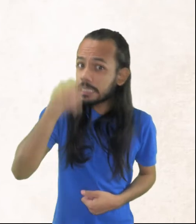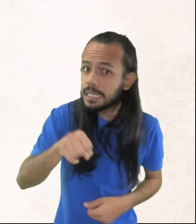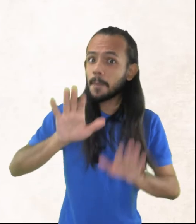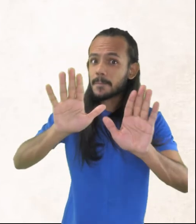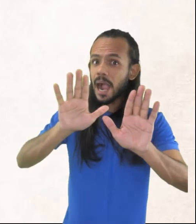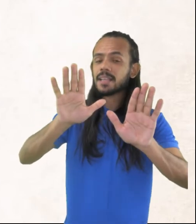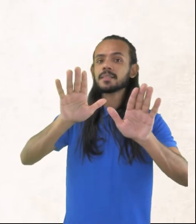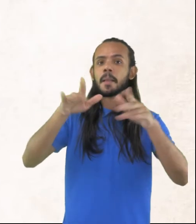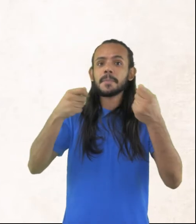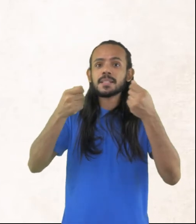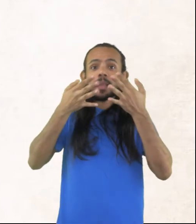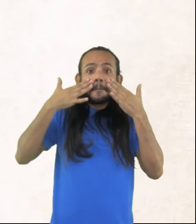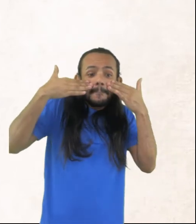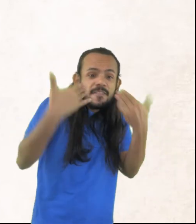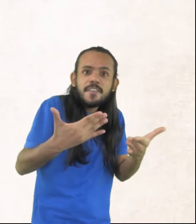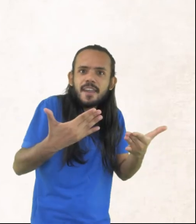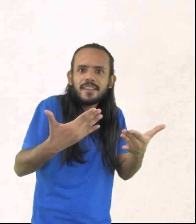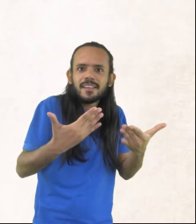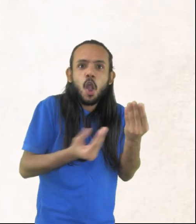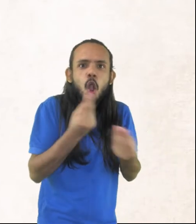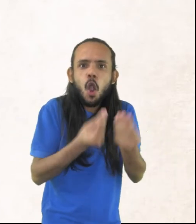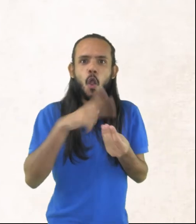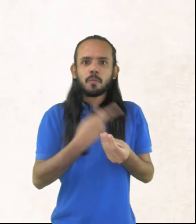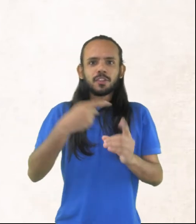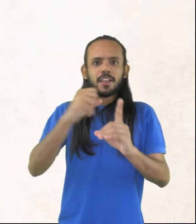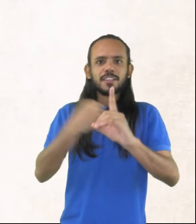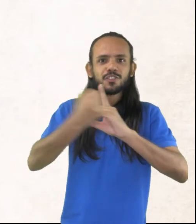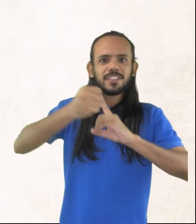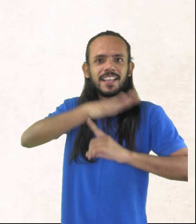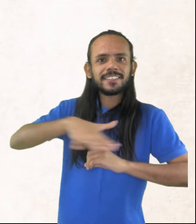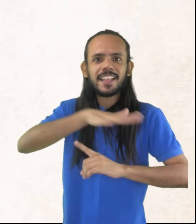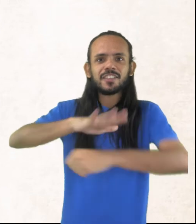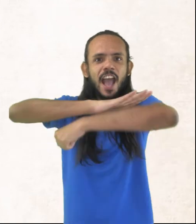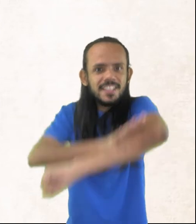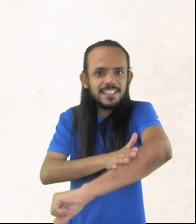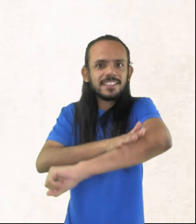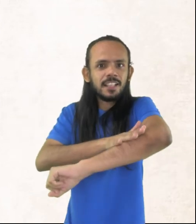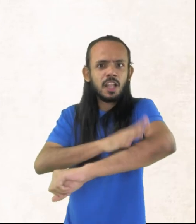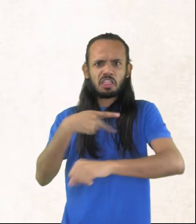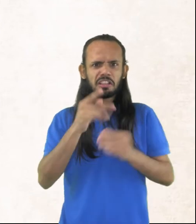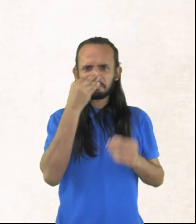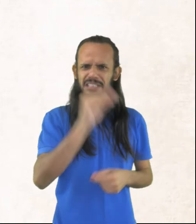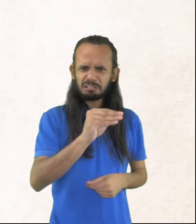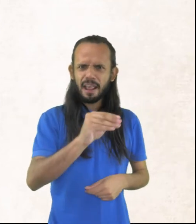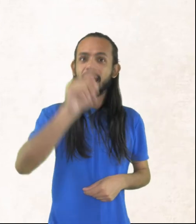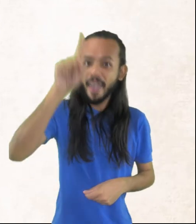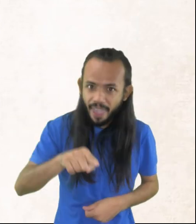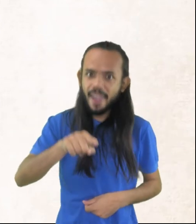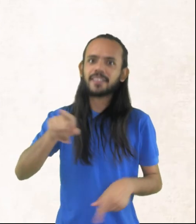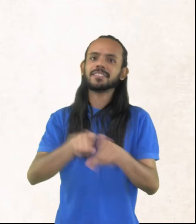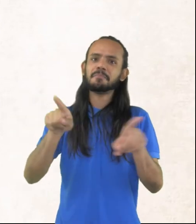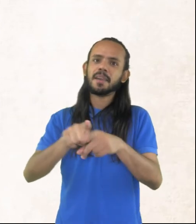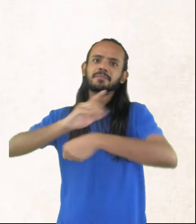importam, mas além disso ser óbvio, ignorar os dados sobre a realidade racista que vivemos aqui é mais uma manifestação do